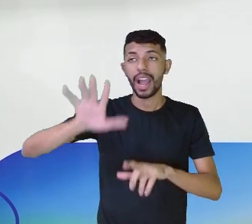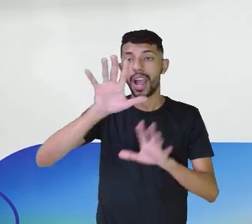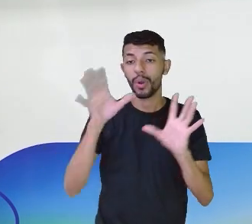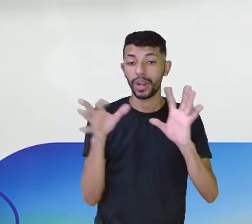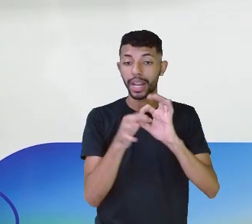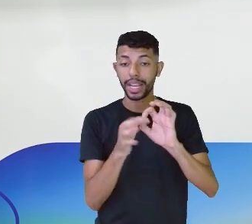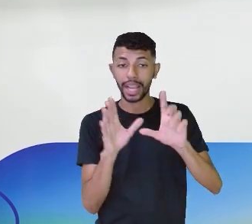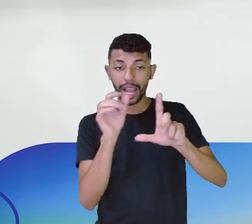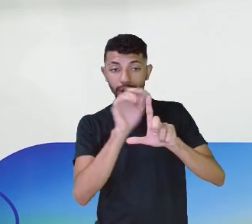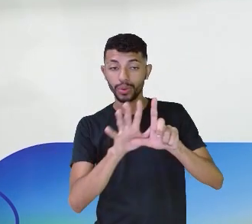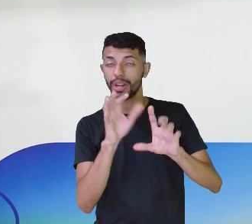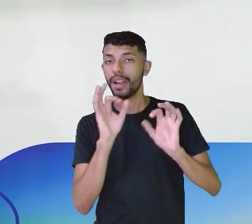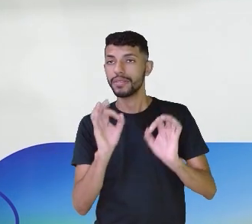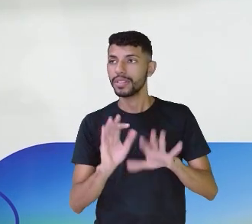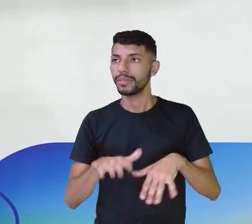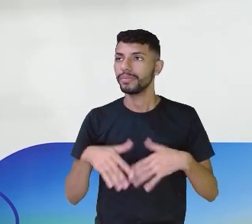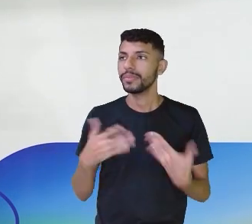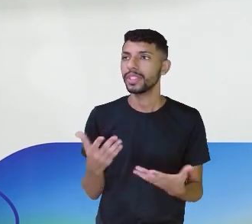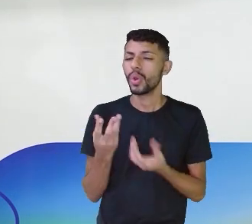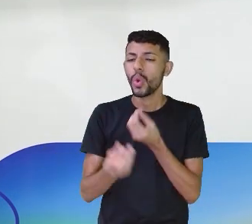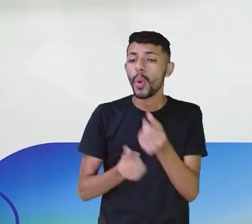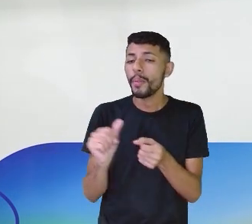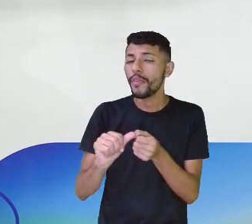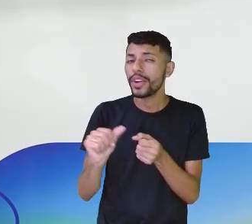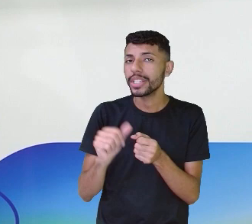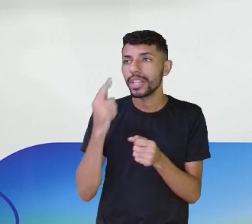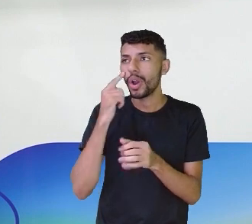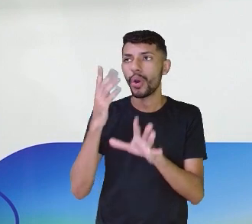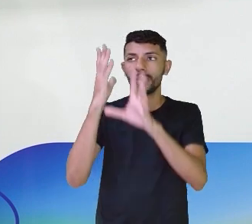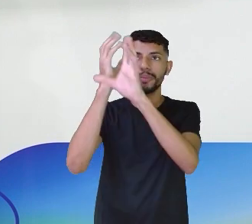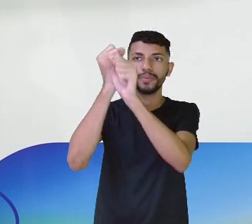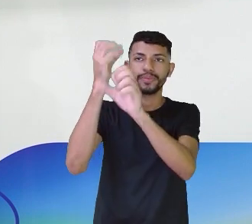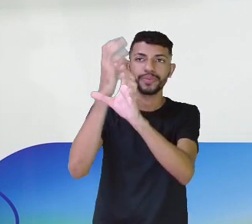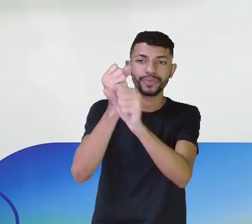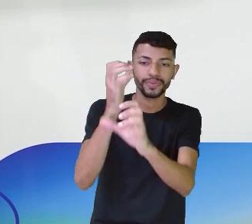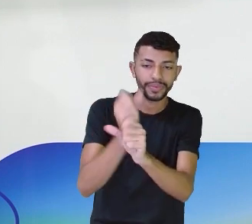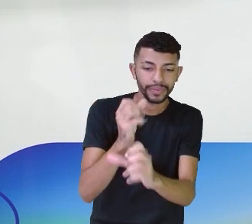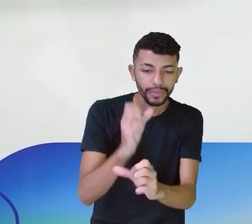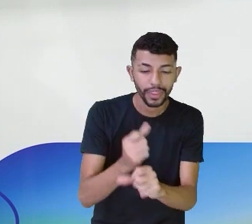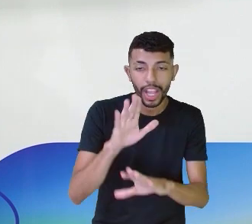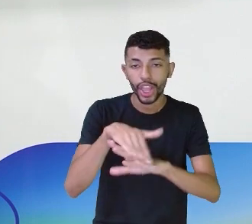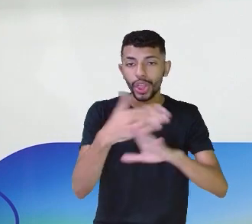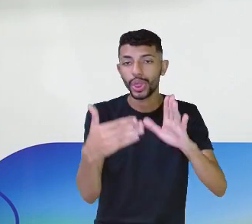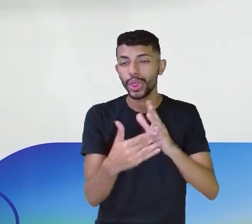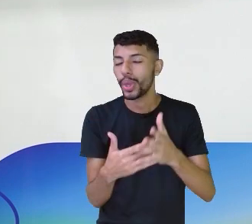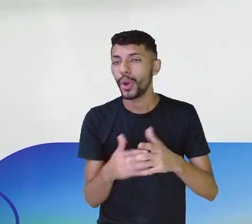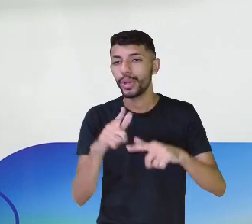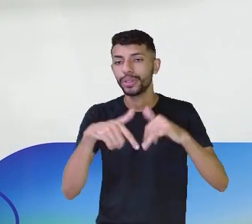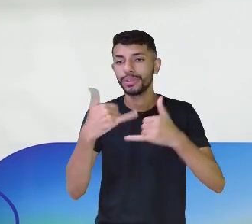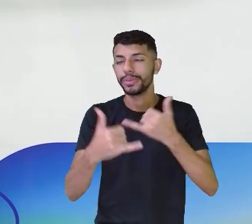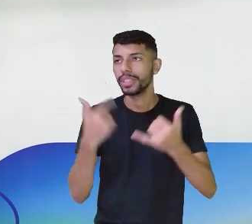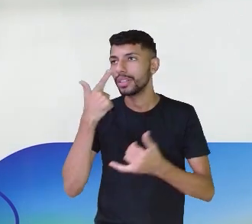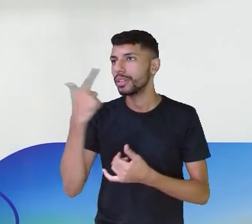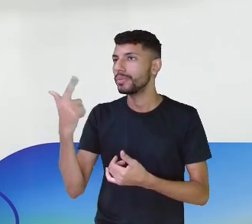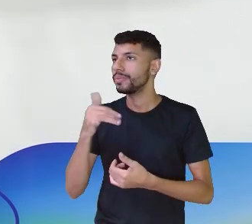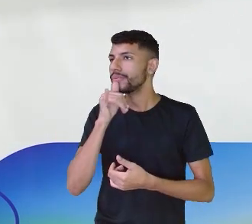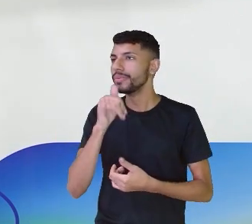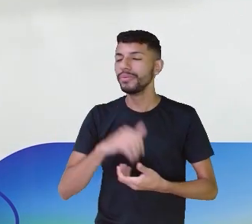que a gente vai fazer? Uma adição de todos os brinquedos, de cada tipo de brinquedo.